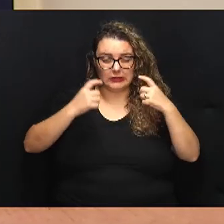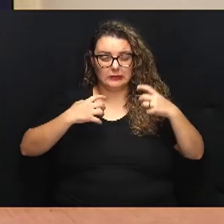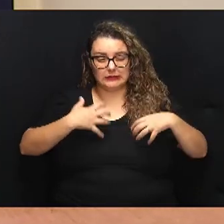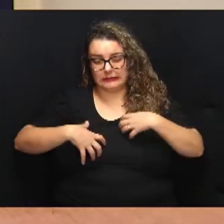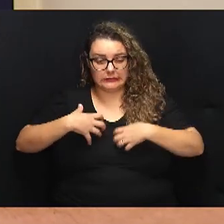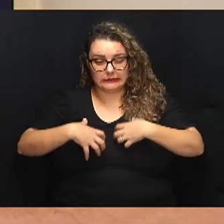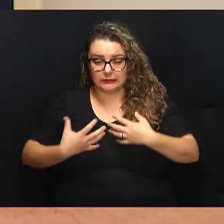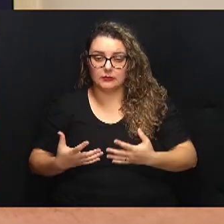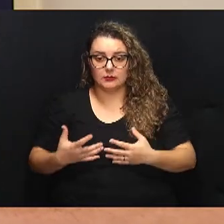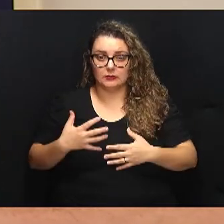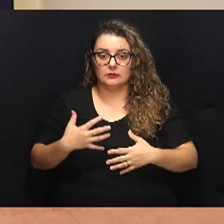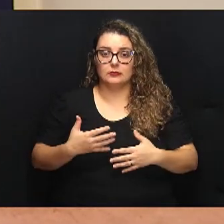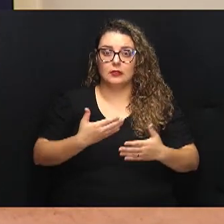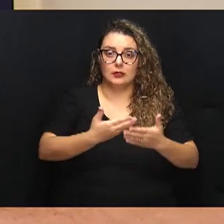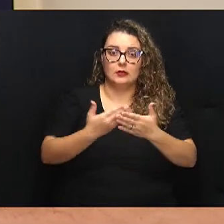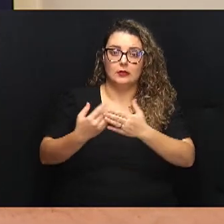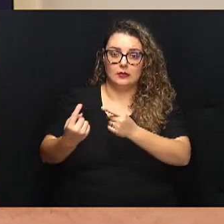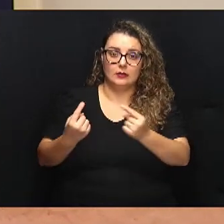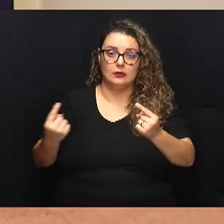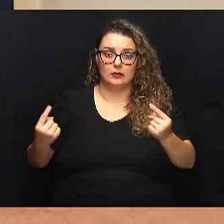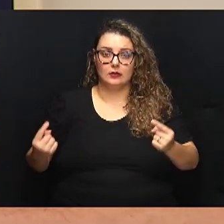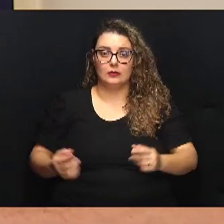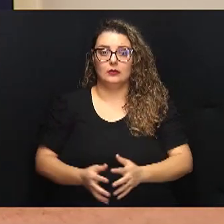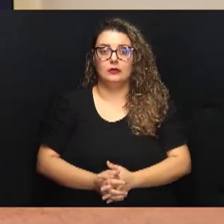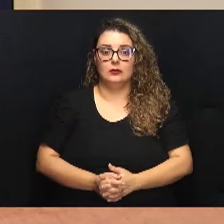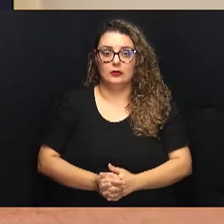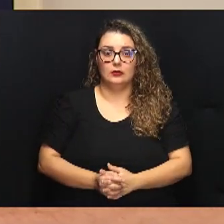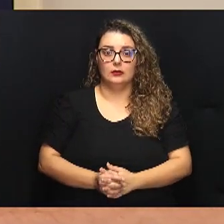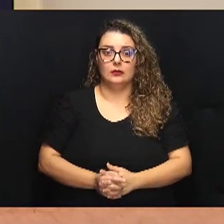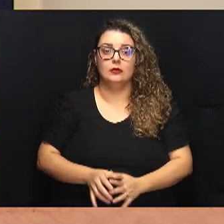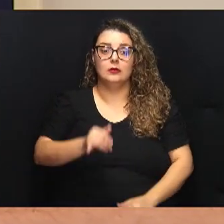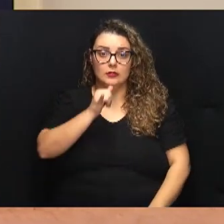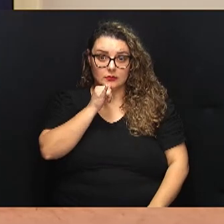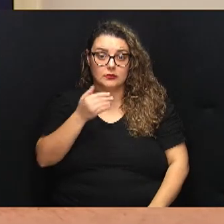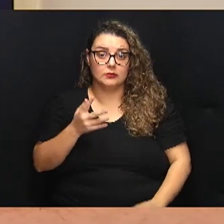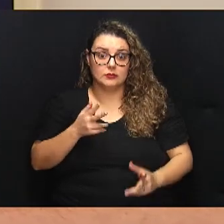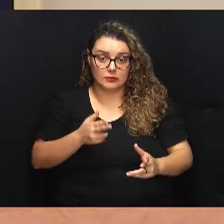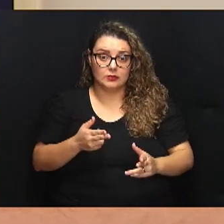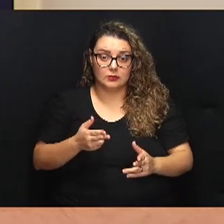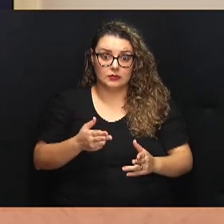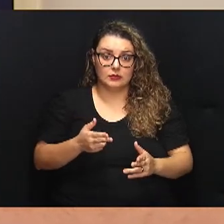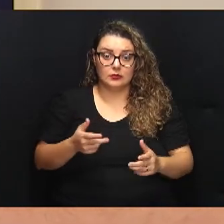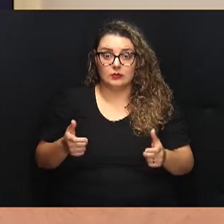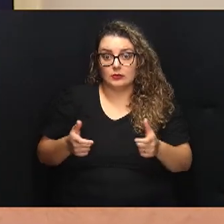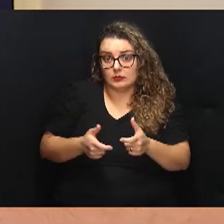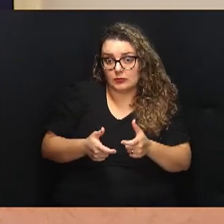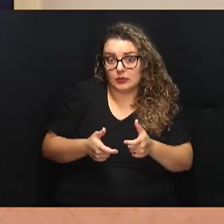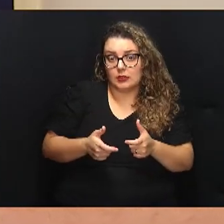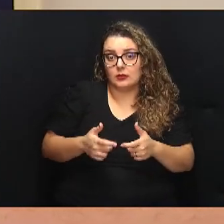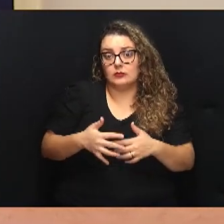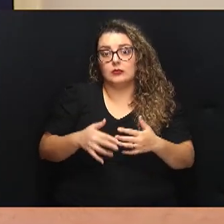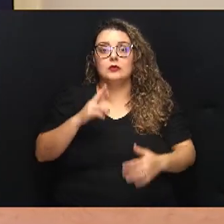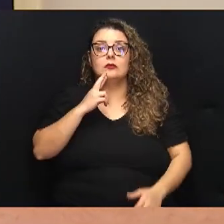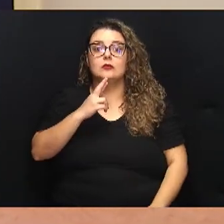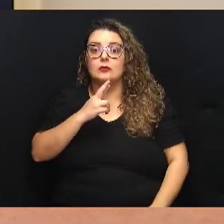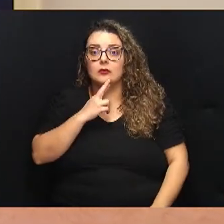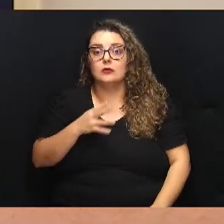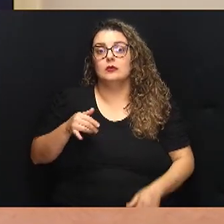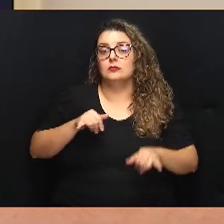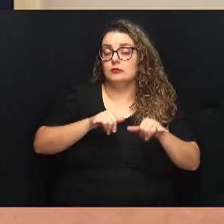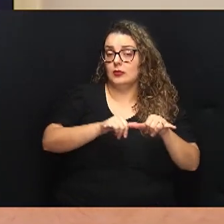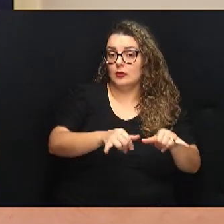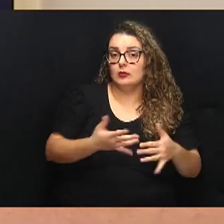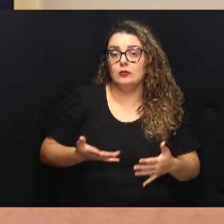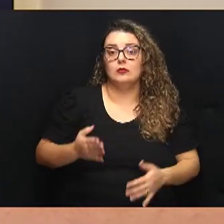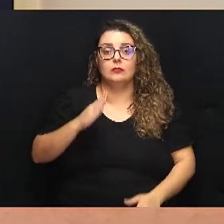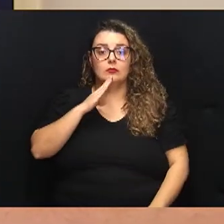ser estudados caso a caso. Vou dar um exemplo até de comércio de baixa incomodidade. Um restaurante, um supermercado,